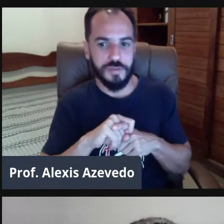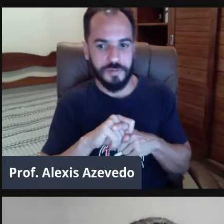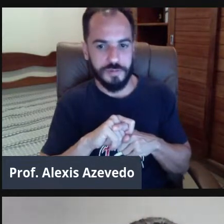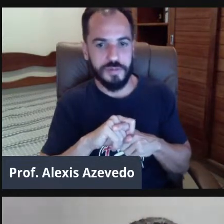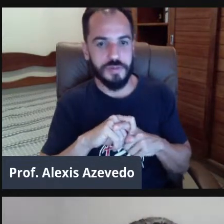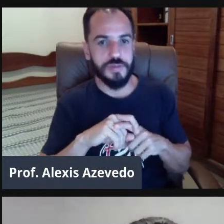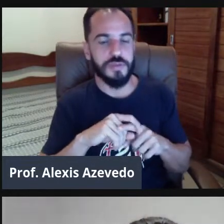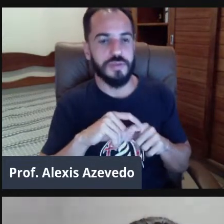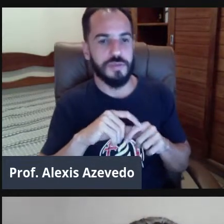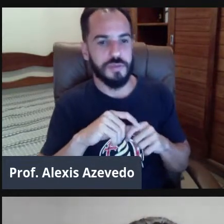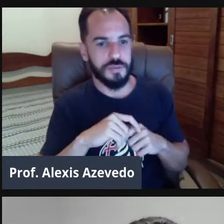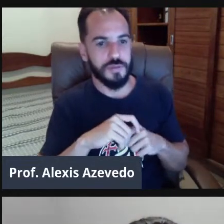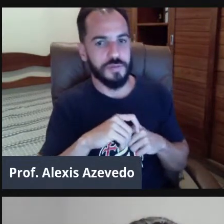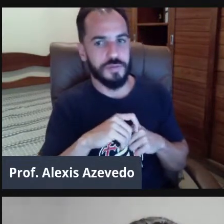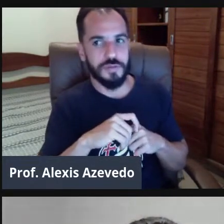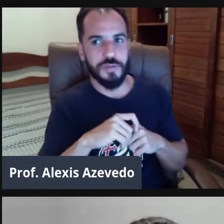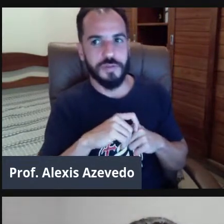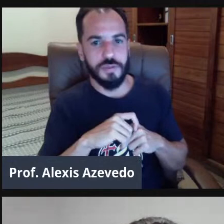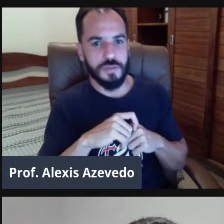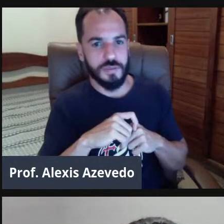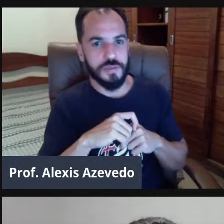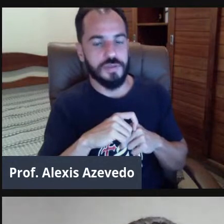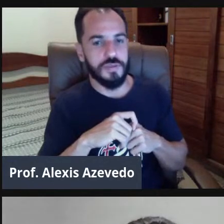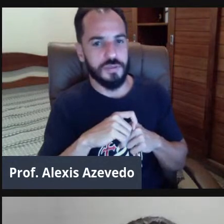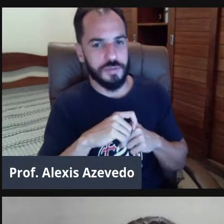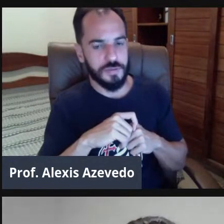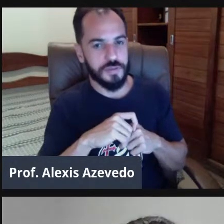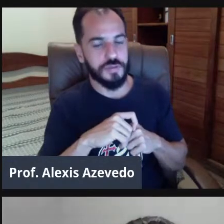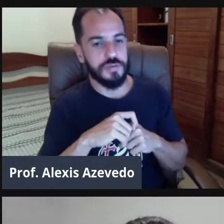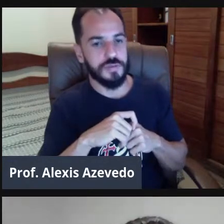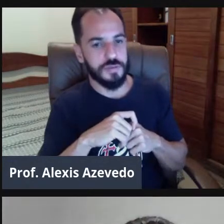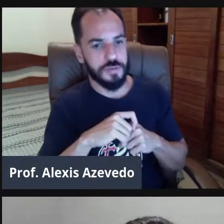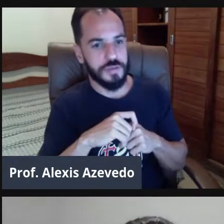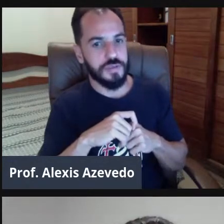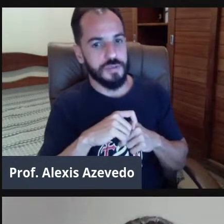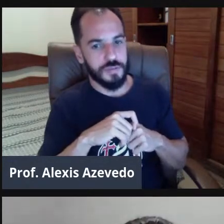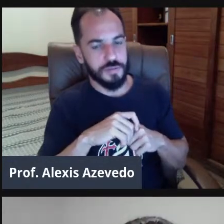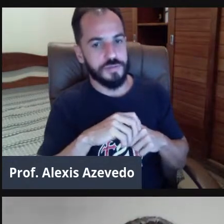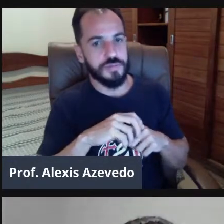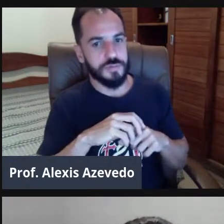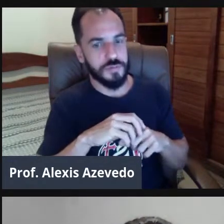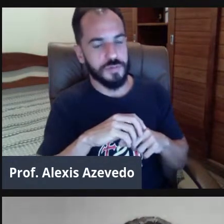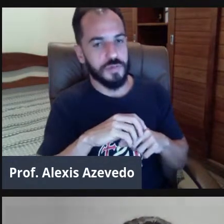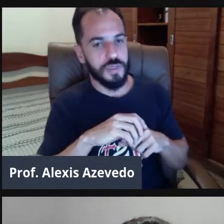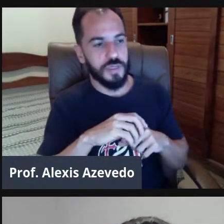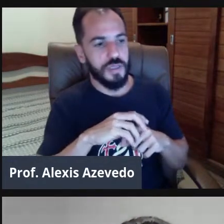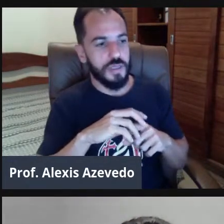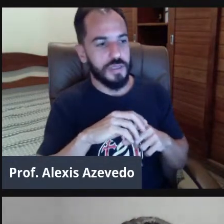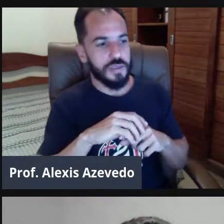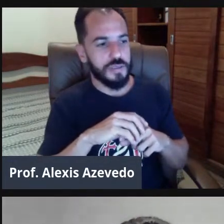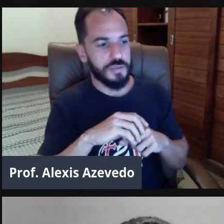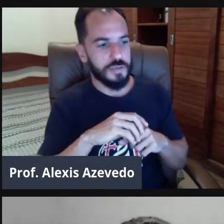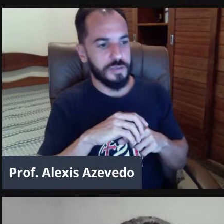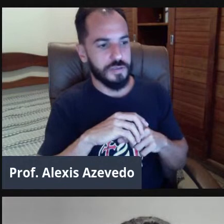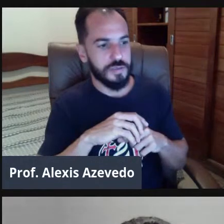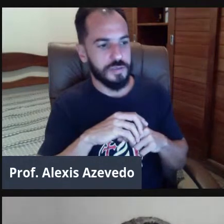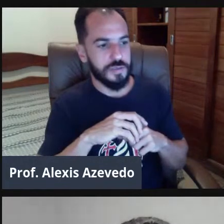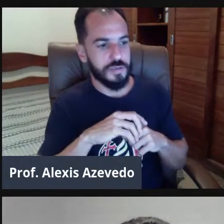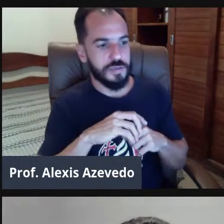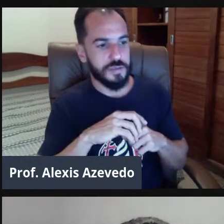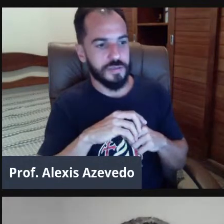de uma maneira mais aprofundada do que ela já faz com a fotografia, né? Enfim, quer dizer, esses